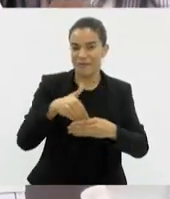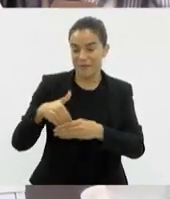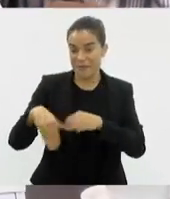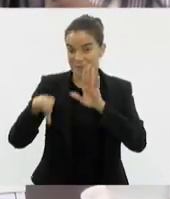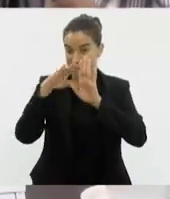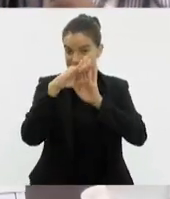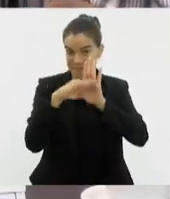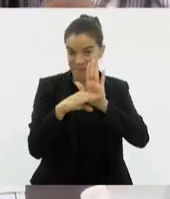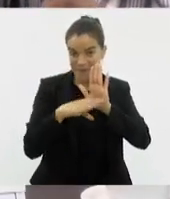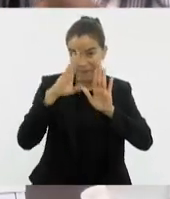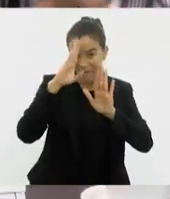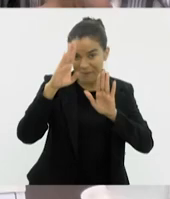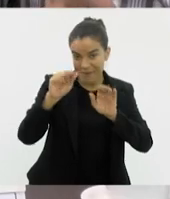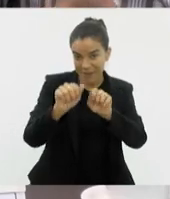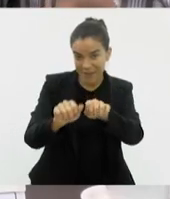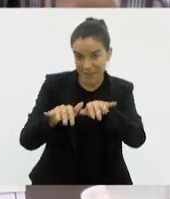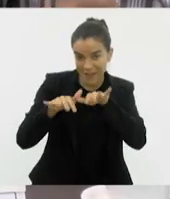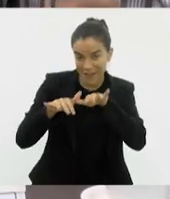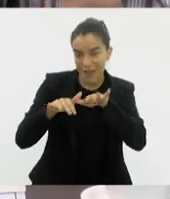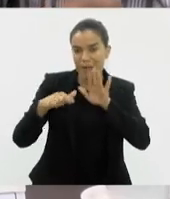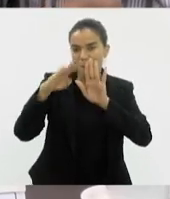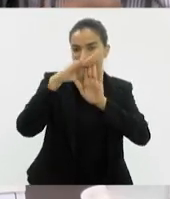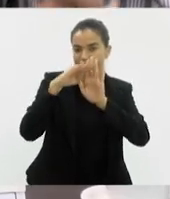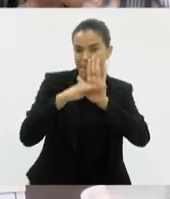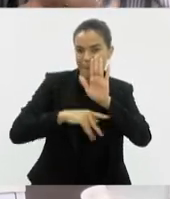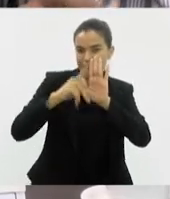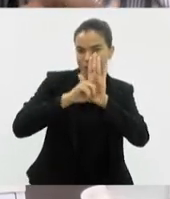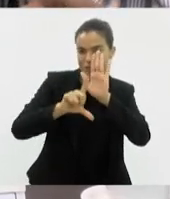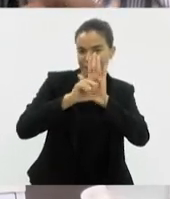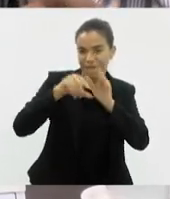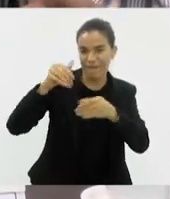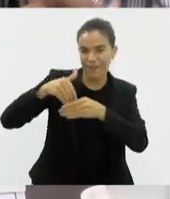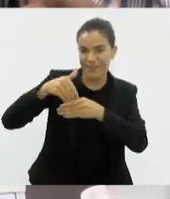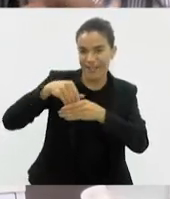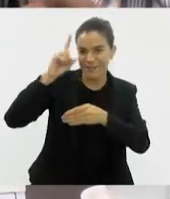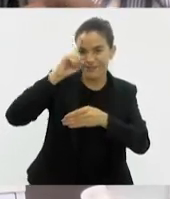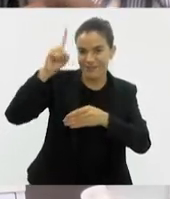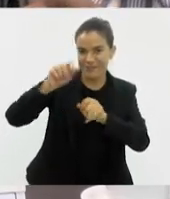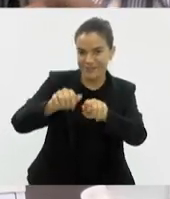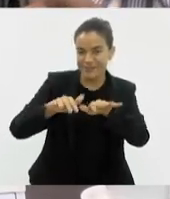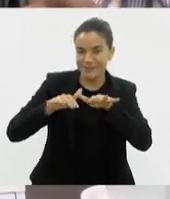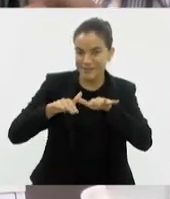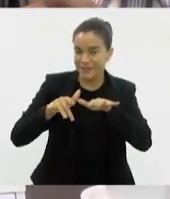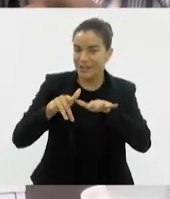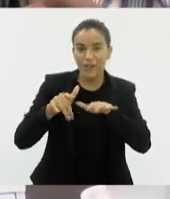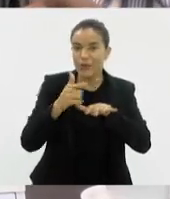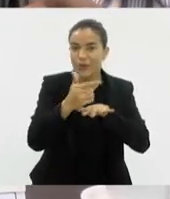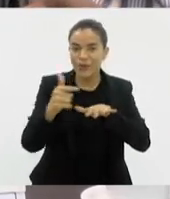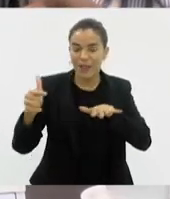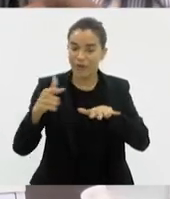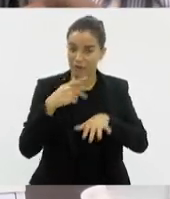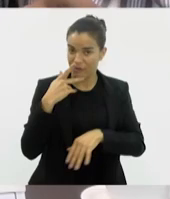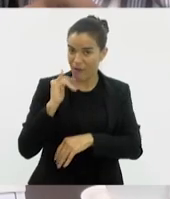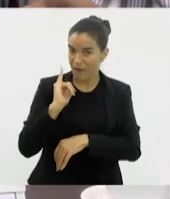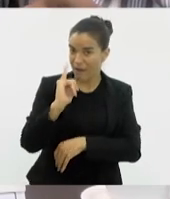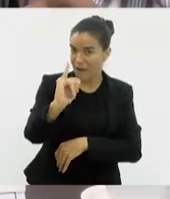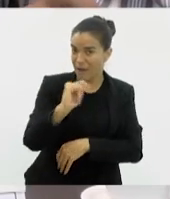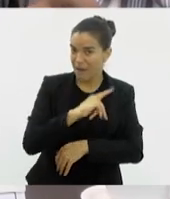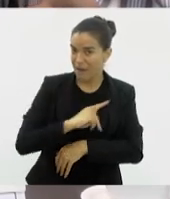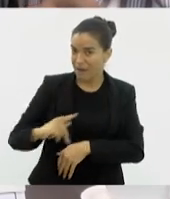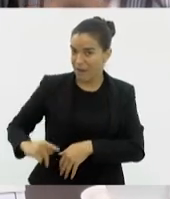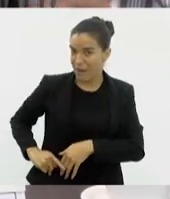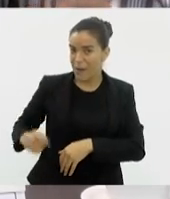pauta principal da LERJ, na ordem do dia... Apesar de prometidos não entrarem, eu já disse para o presidente que eu vou ter que passar